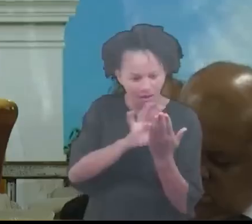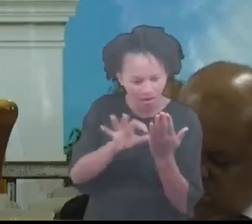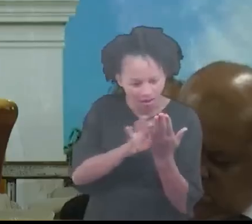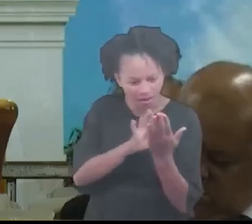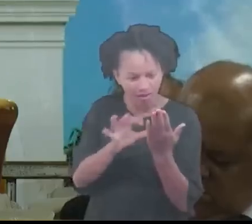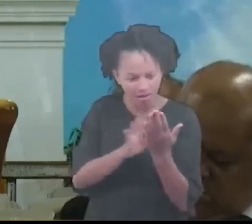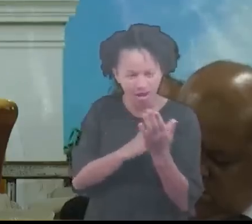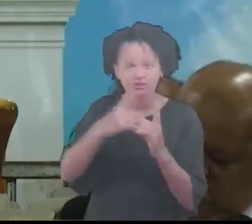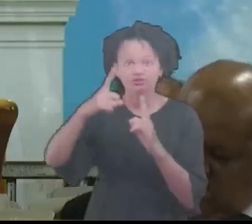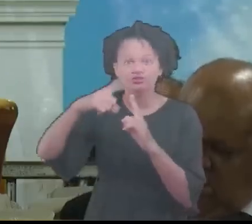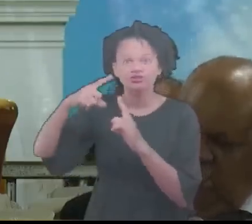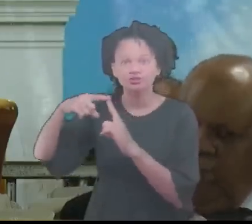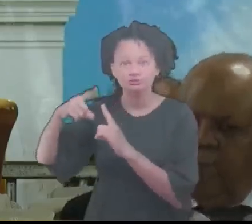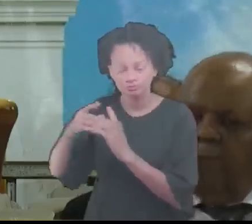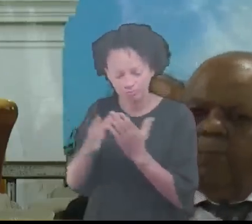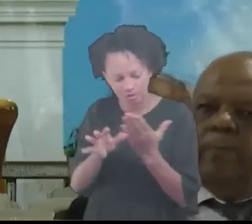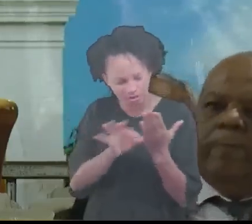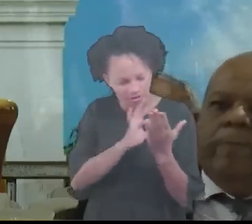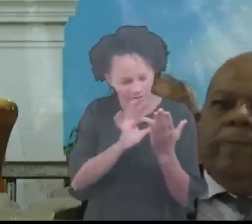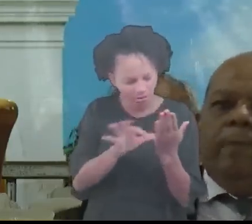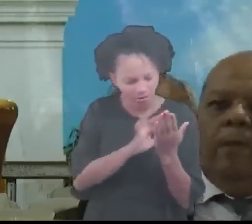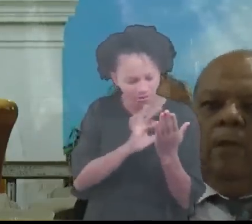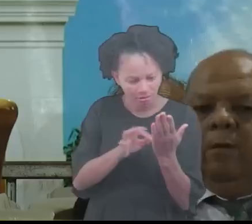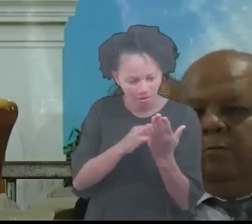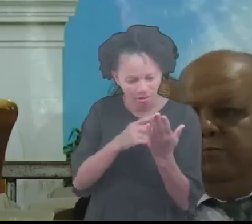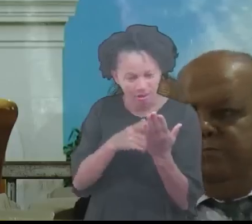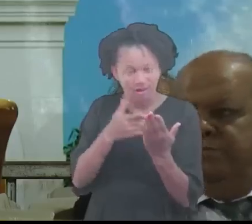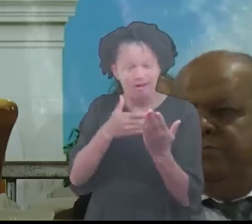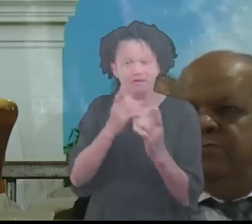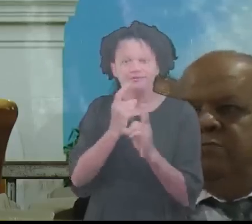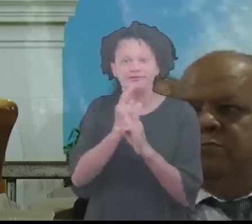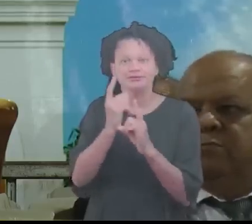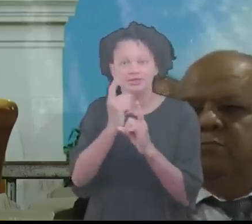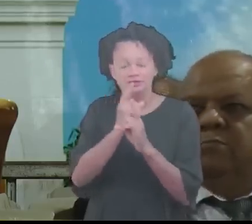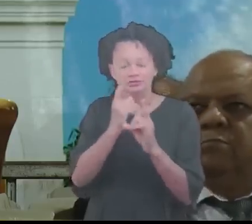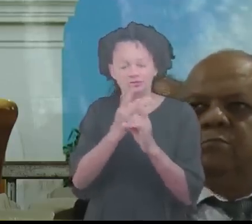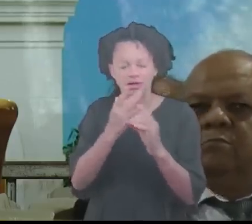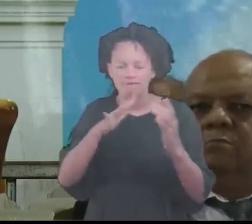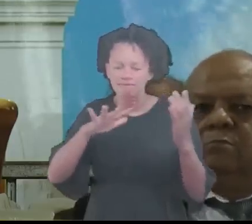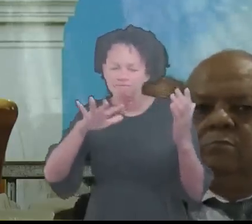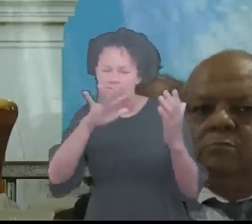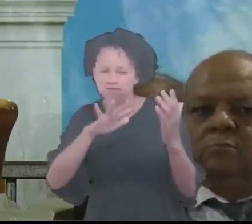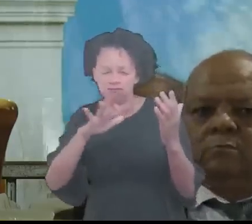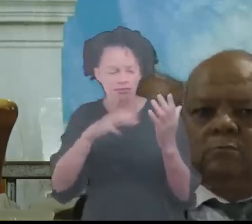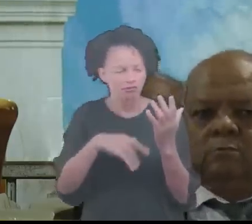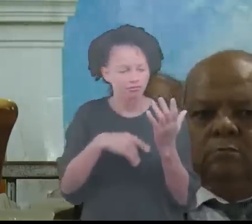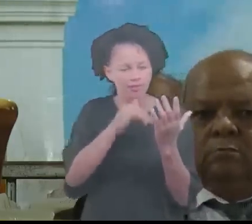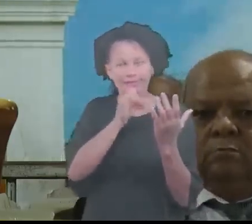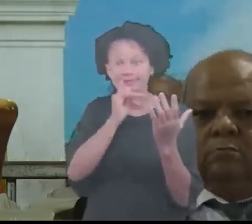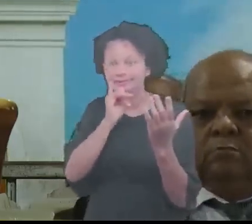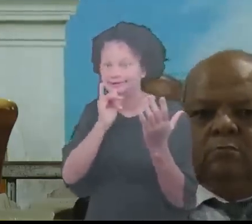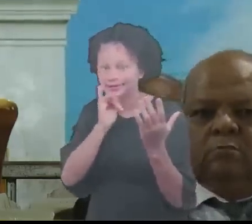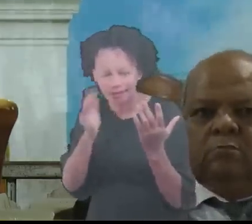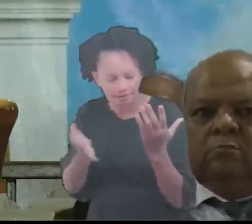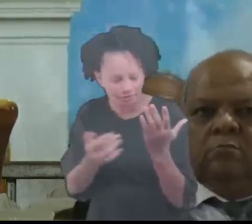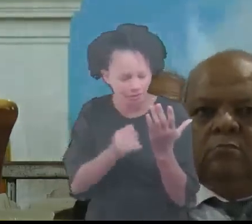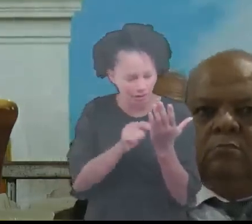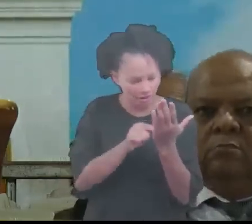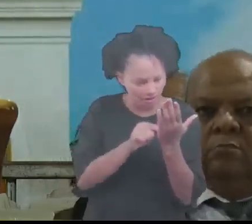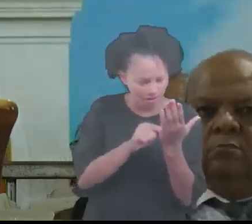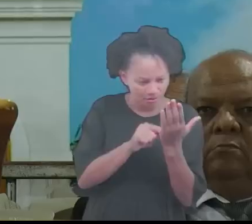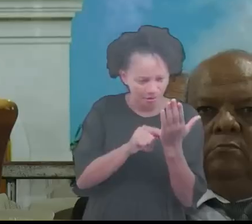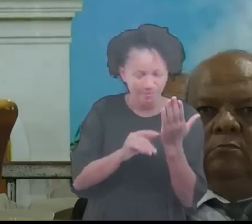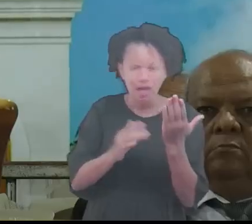em tipos. Você vai encontrar Jesus em sombras. Você vai encontrar Jesus em